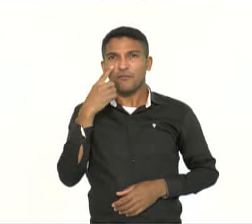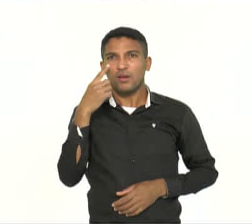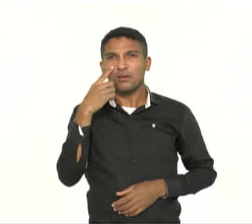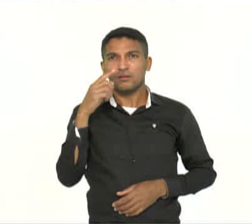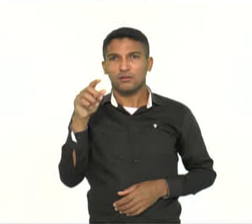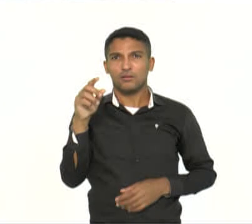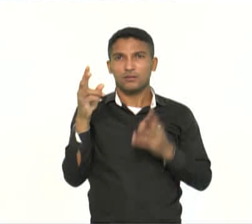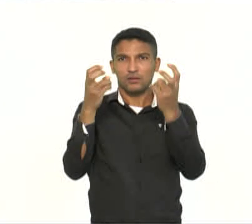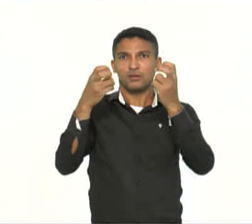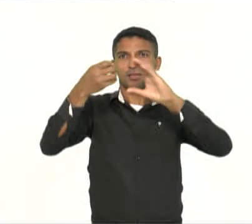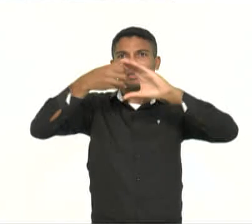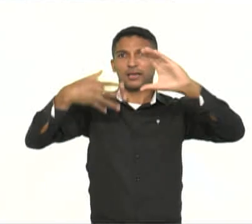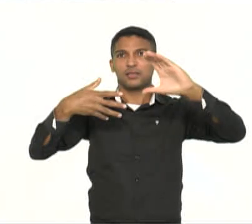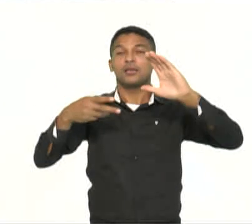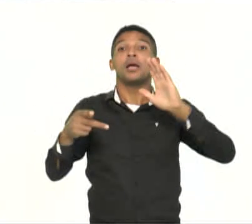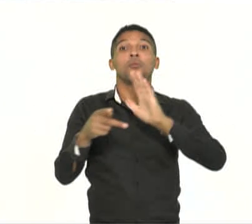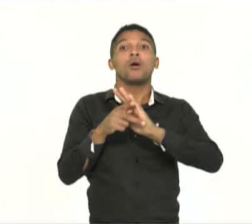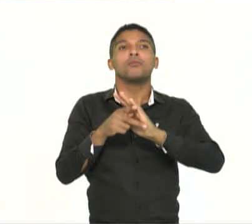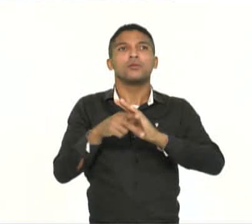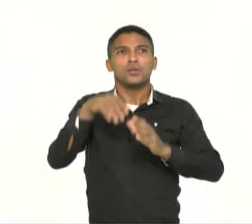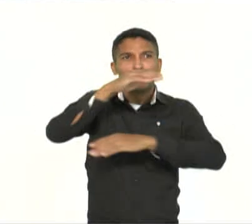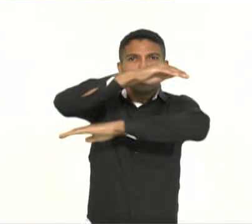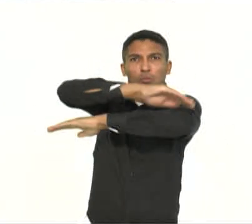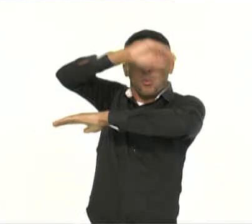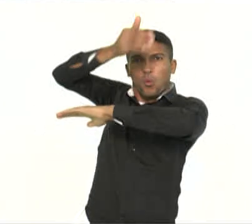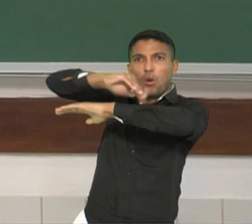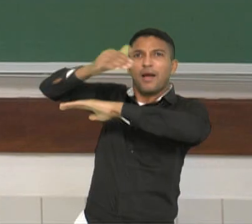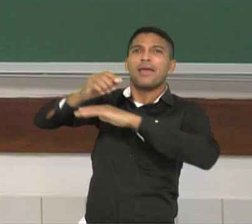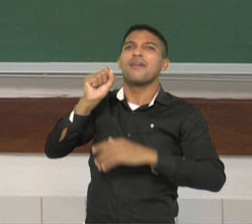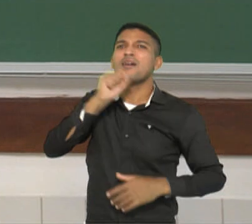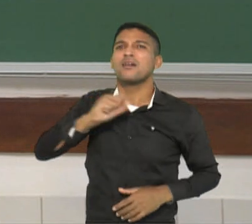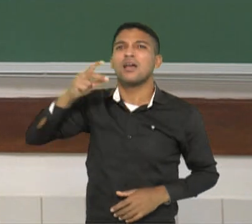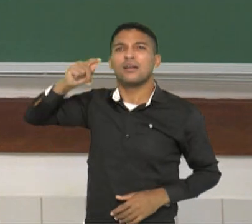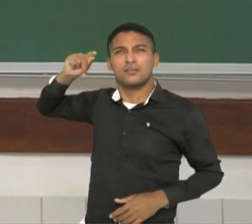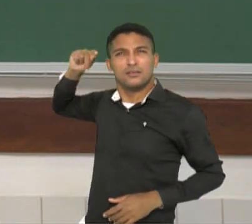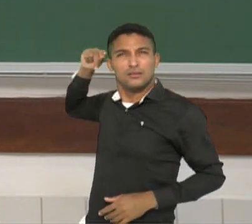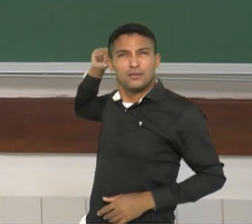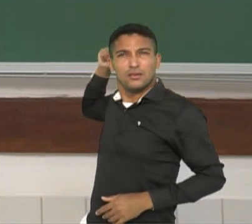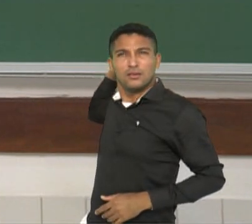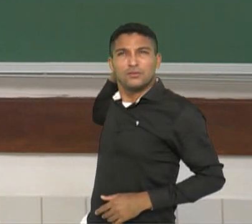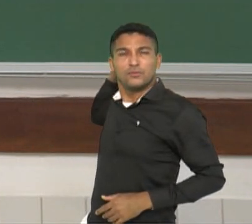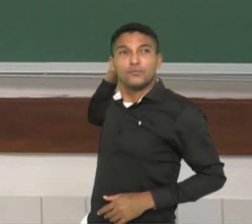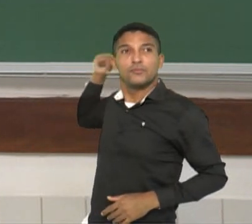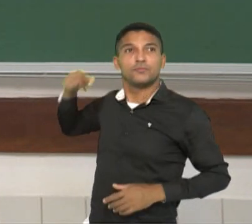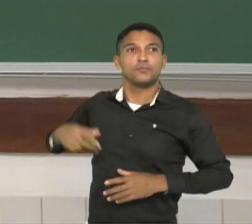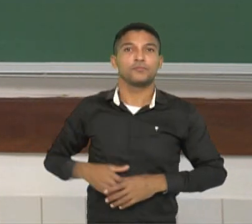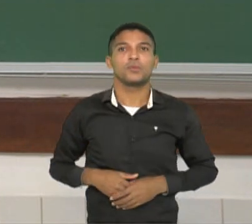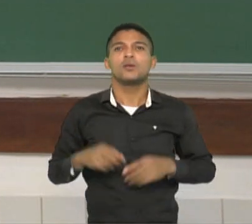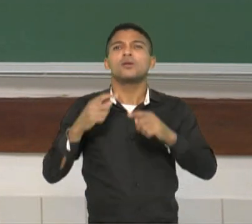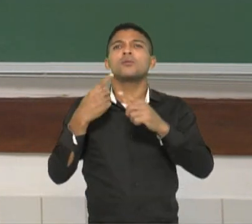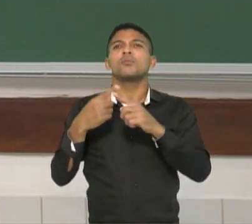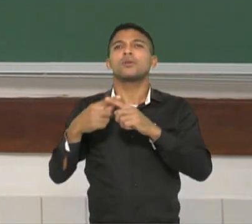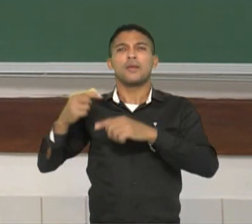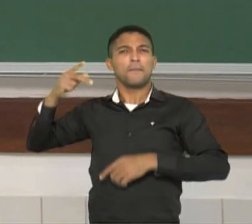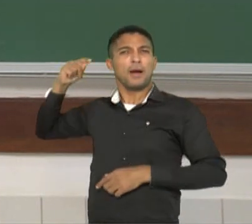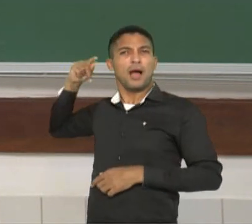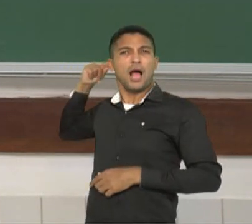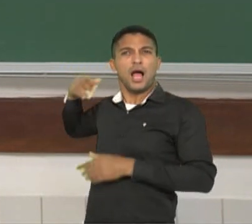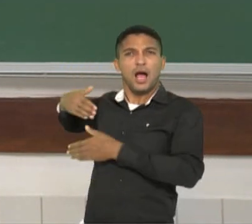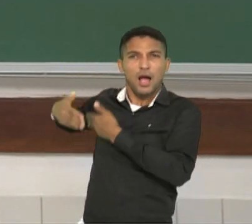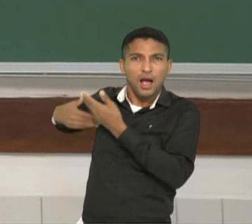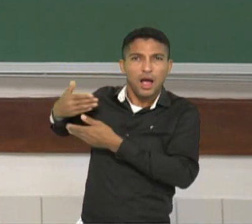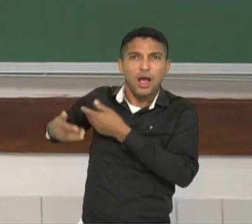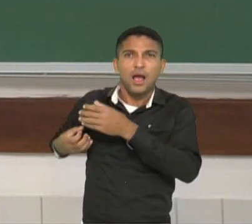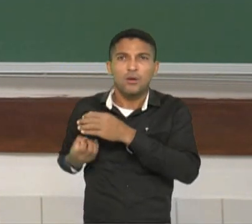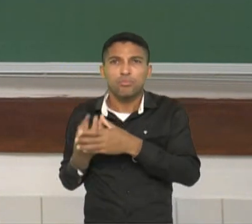fato de serem um relevo muito antigo. Então, conforme eu já falei aqui anteriormente, justamente esse processo antigo de formação